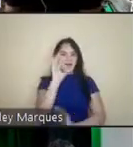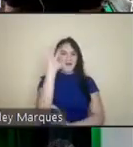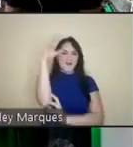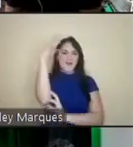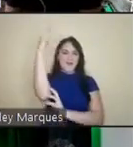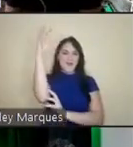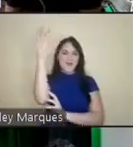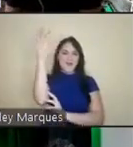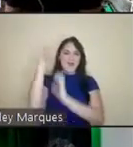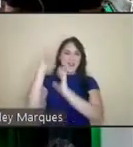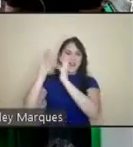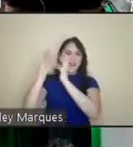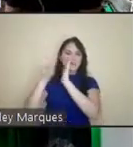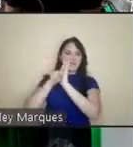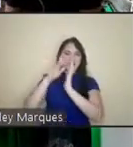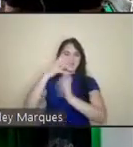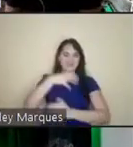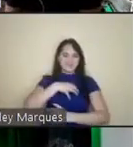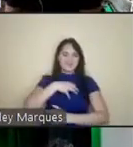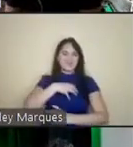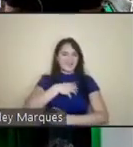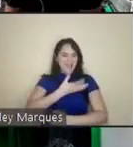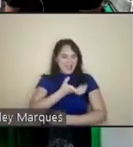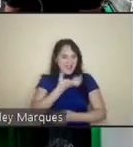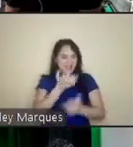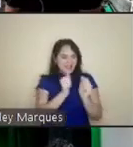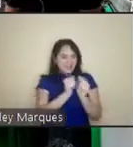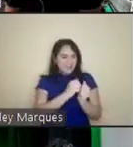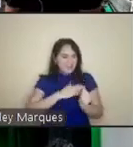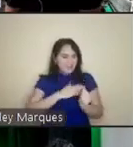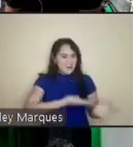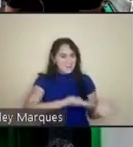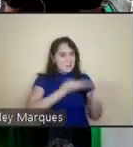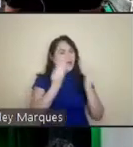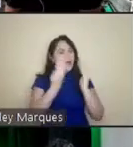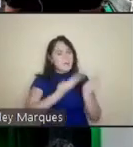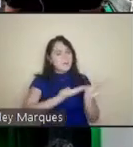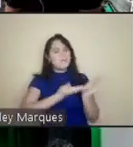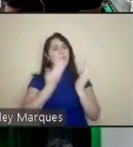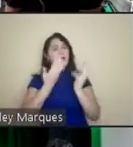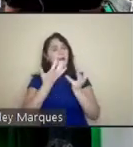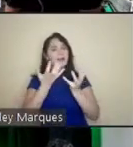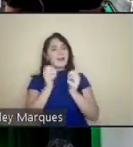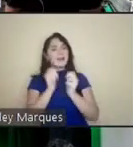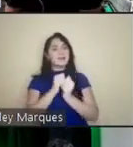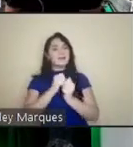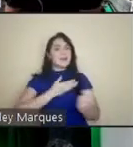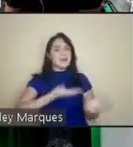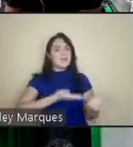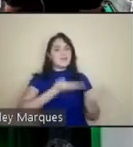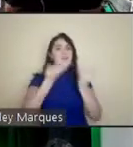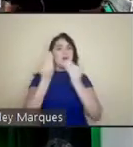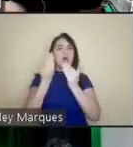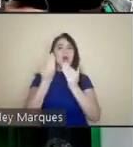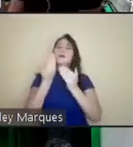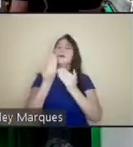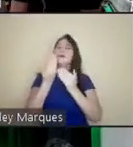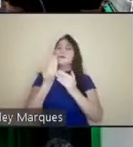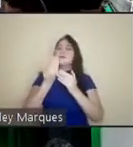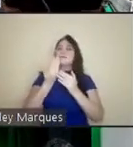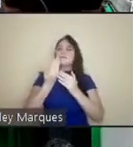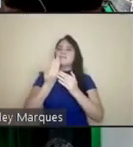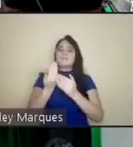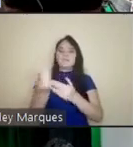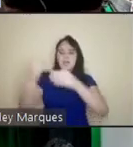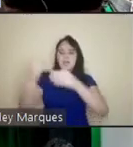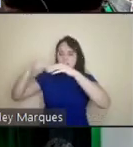bem agora, quer ir mais eu vamo, quer ir mais eu vambora, quer ir mais eu vamo, quer ir mais eu vambora. Quando sai do seu casulo,